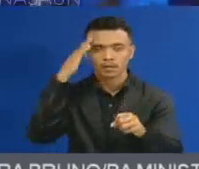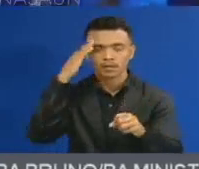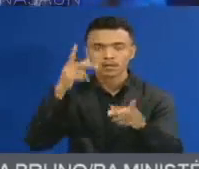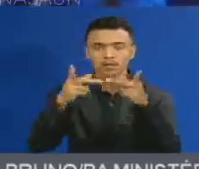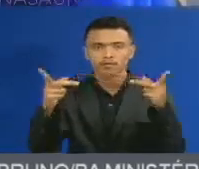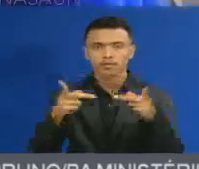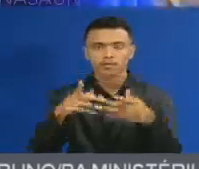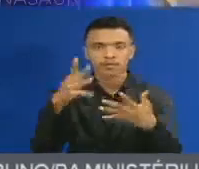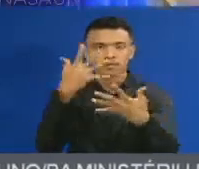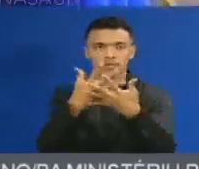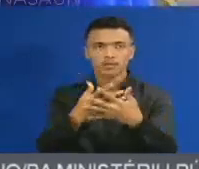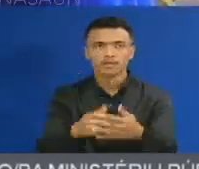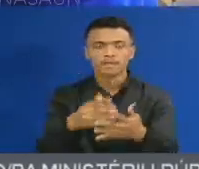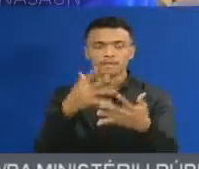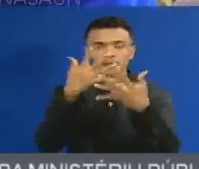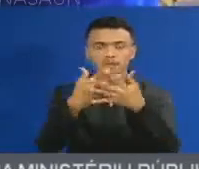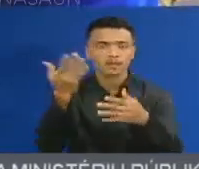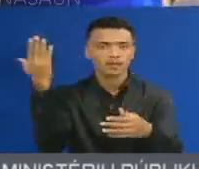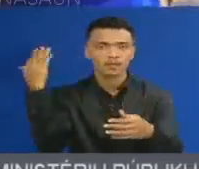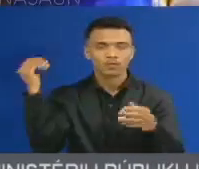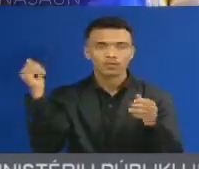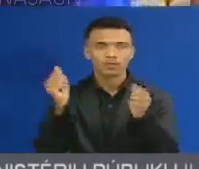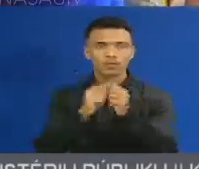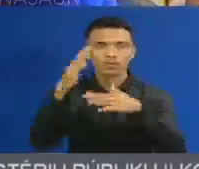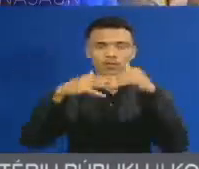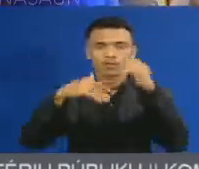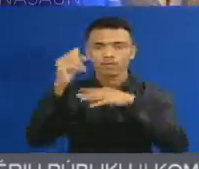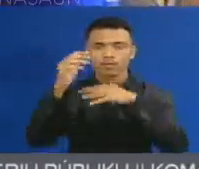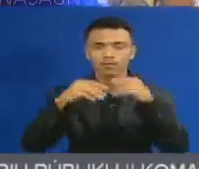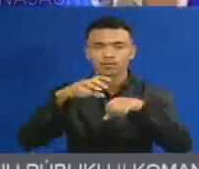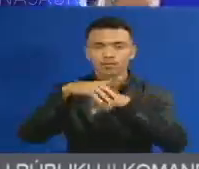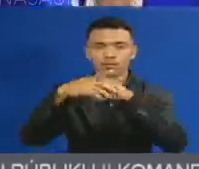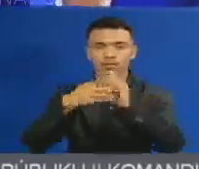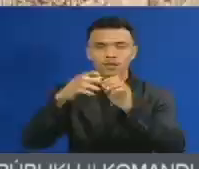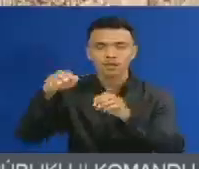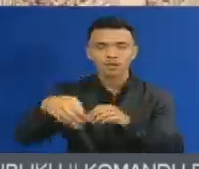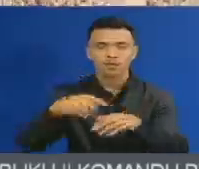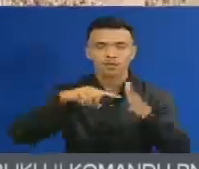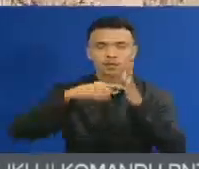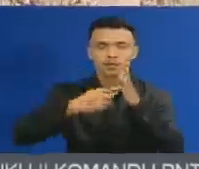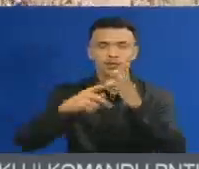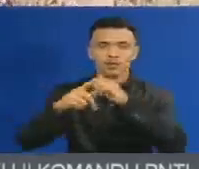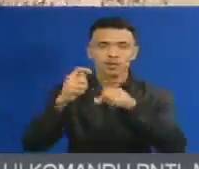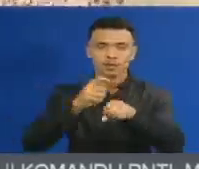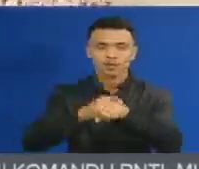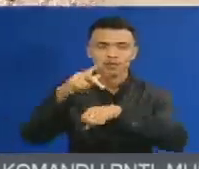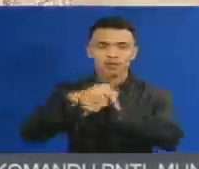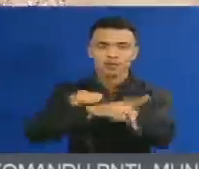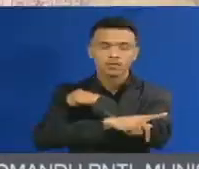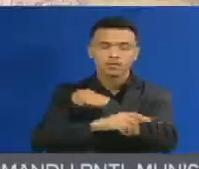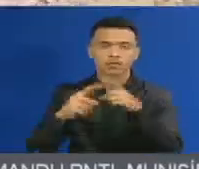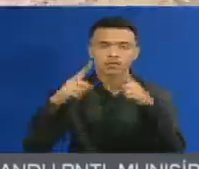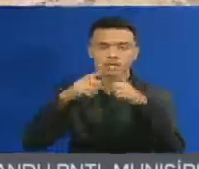erne kadea manido. Kadea antigu ho tipu infrastruktura rekuak ha ho tempu kolonial portugues sai fatin dadur